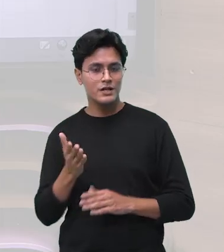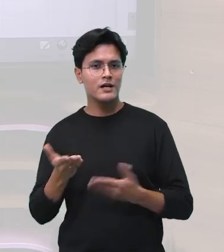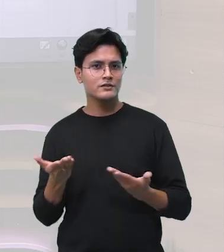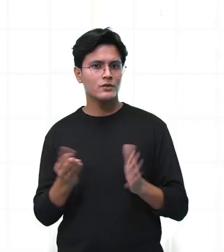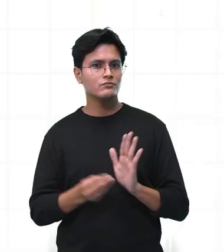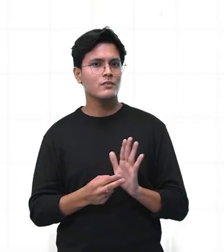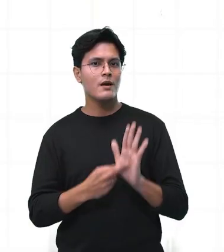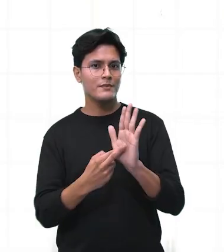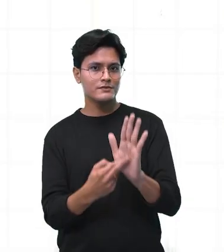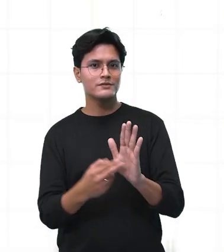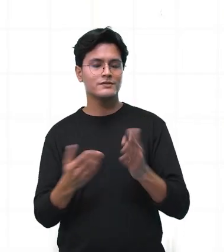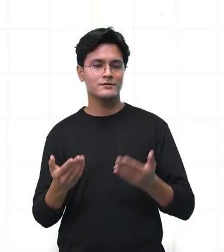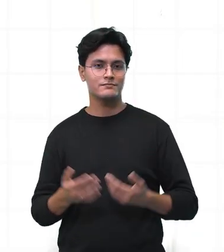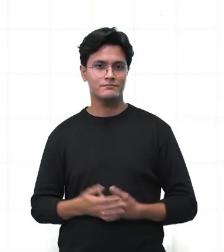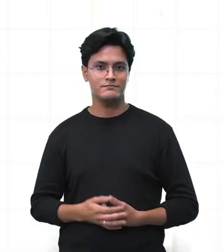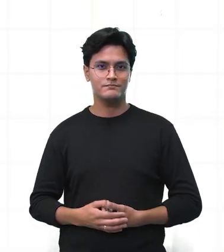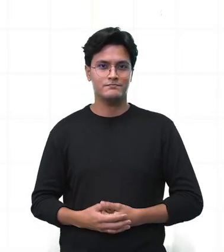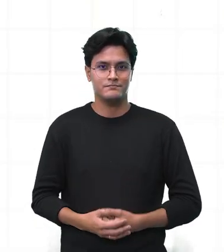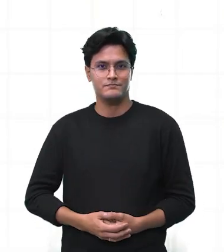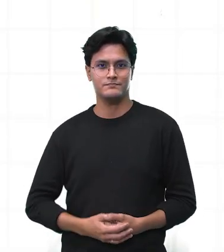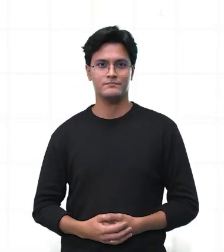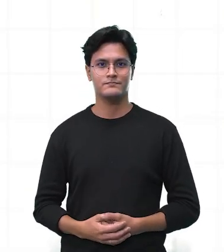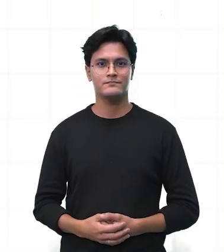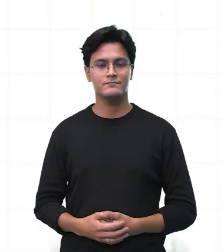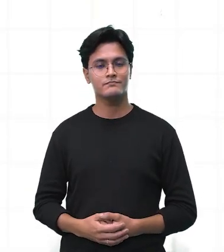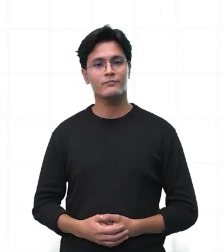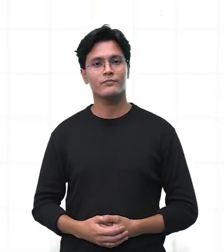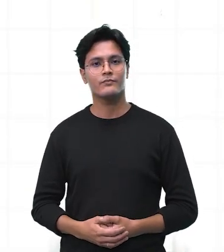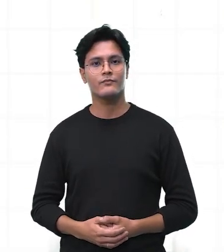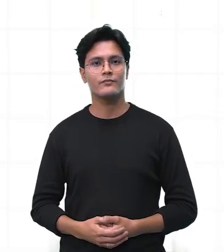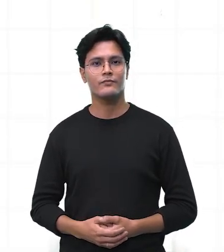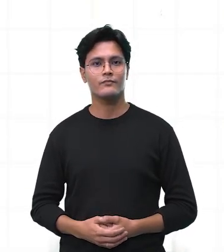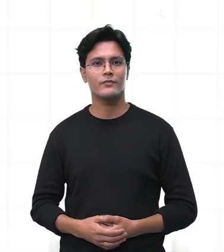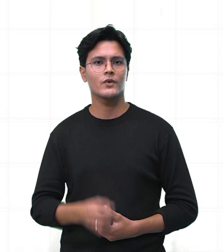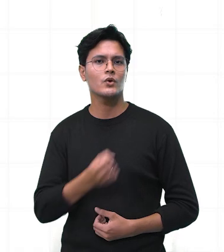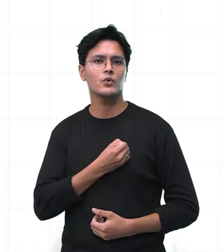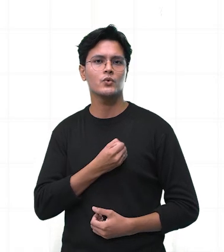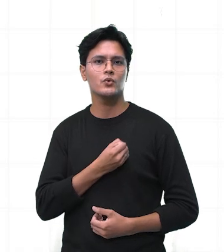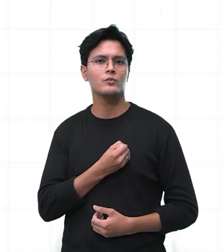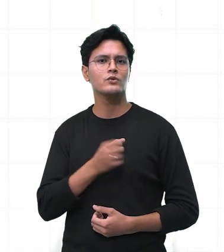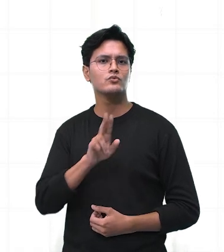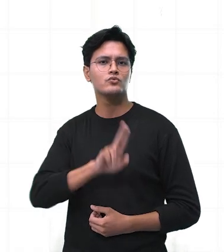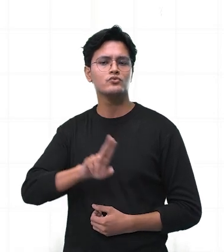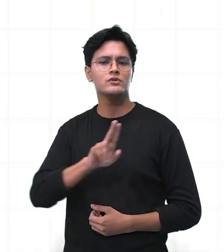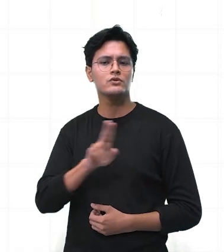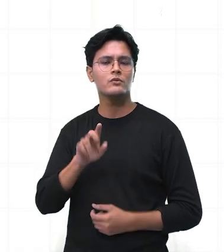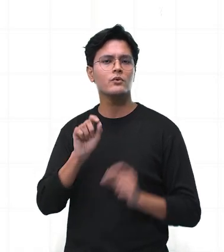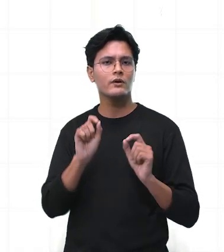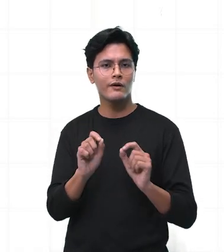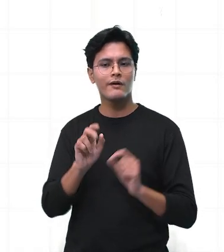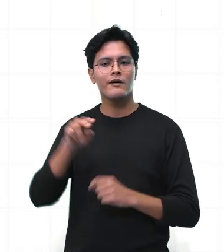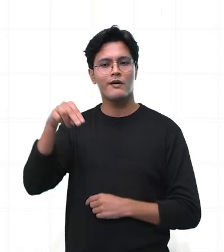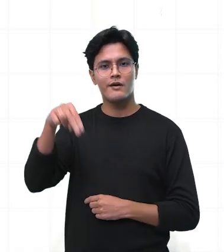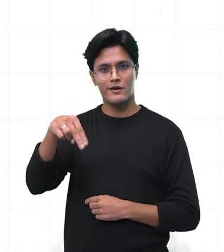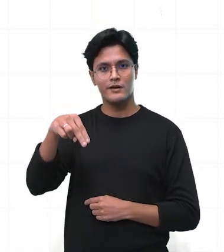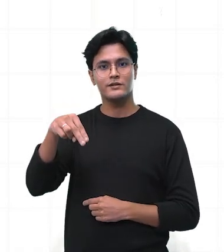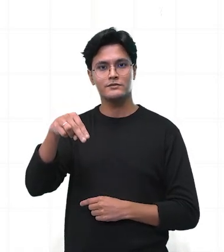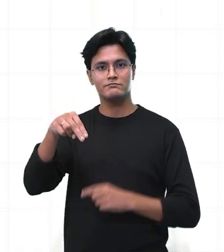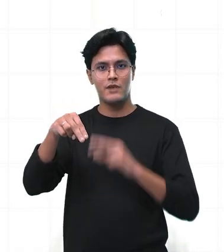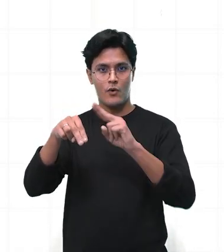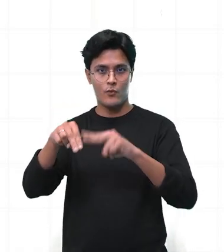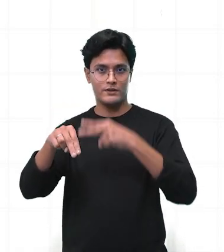nossa cartela. Olha lá, esse número eu chamei de n, certo? Então, vai ficar n ao quadrado